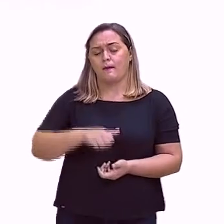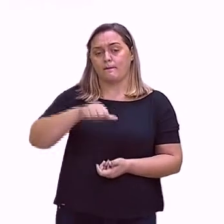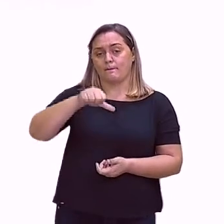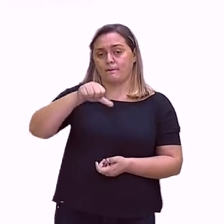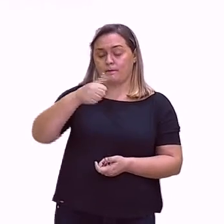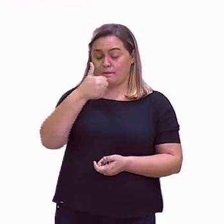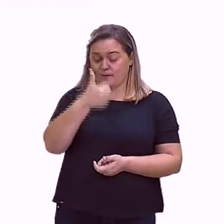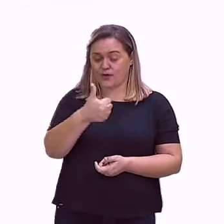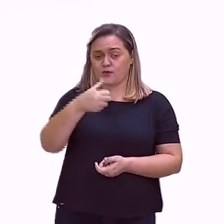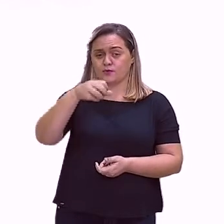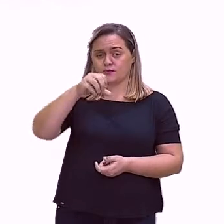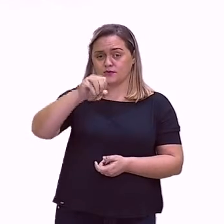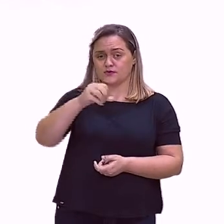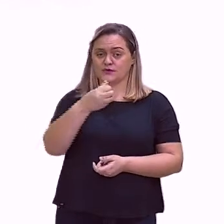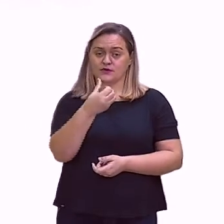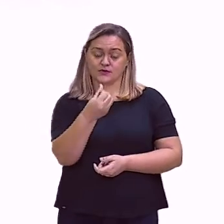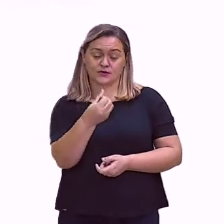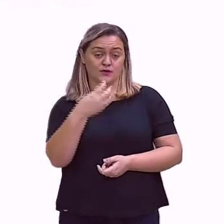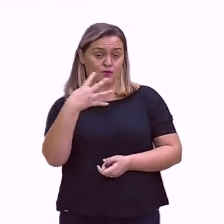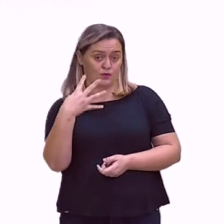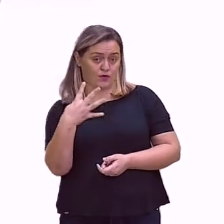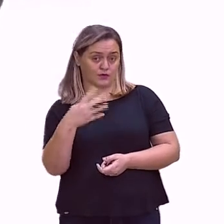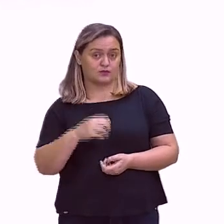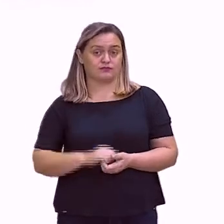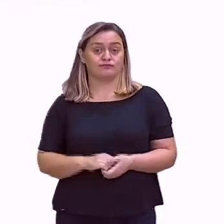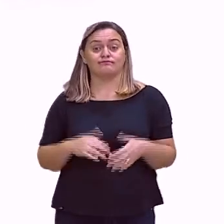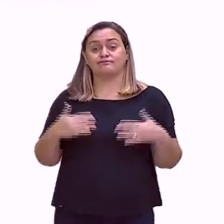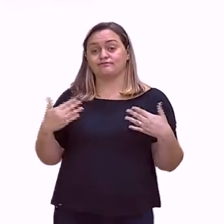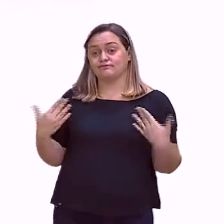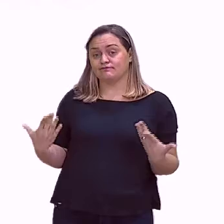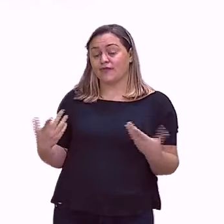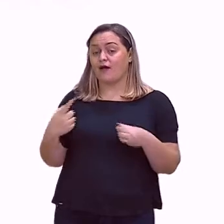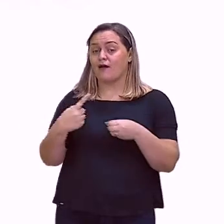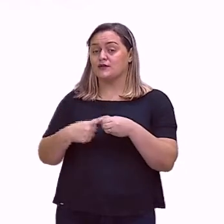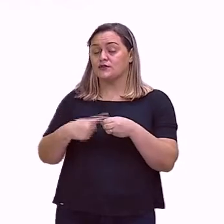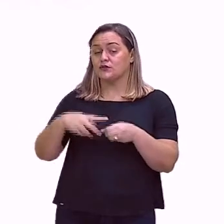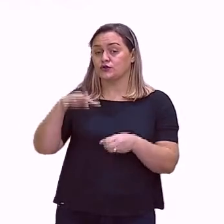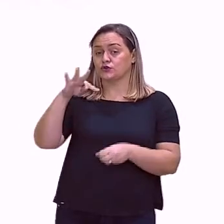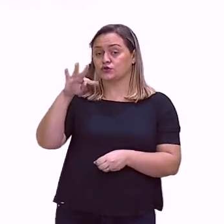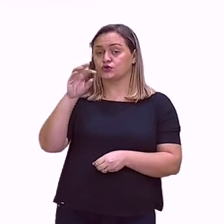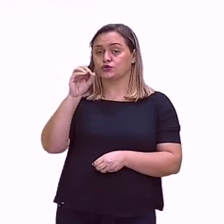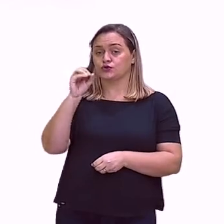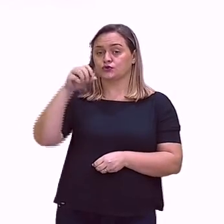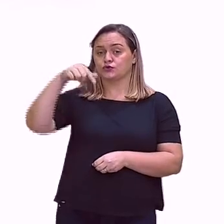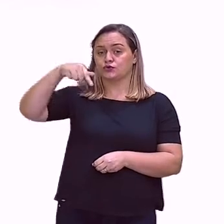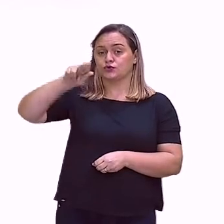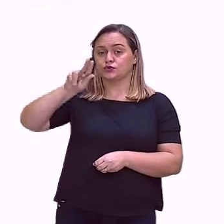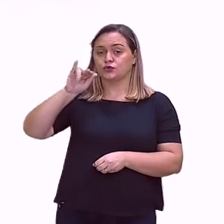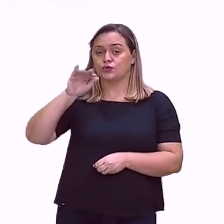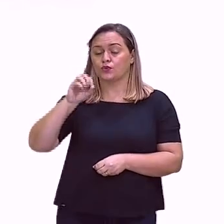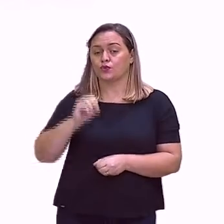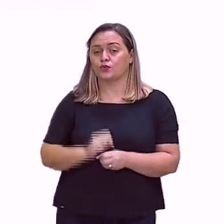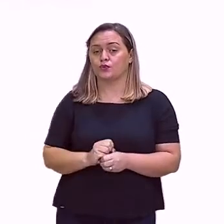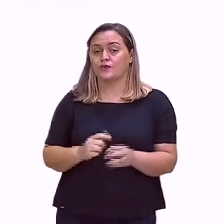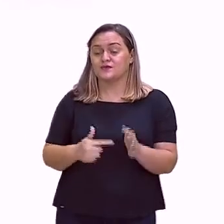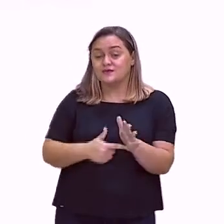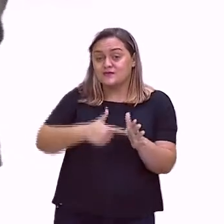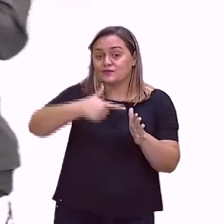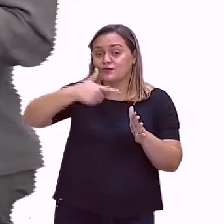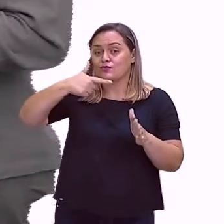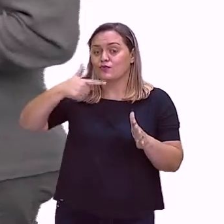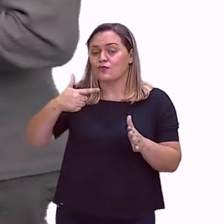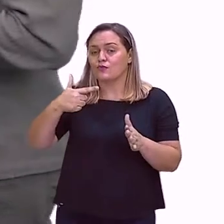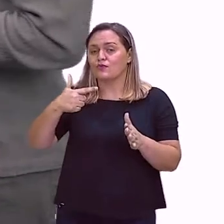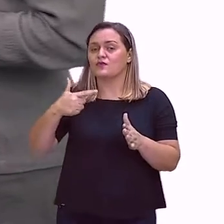1964. Assim, será a primeira cidade a sediar os Jogos Olímpicos 2 vezes na